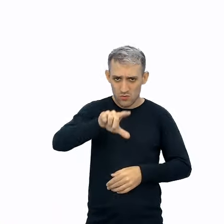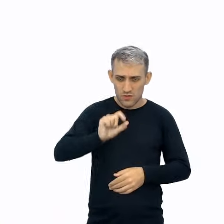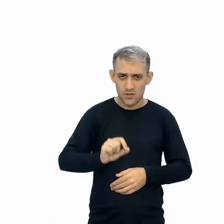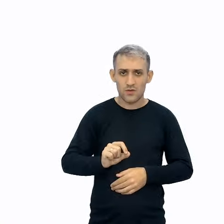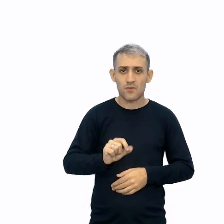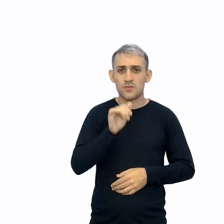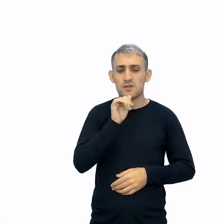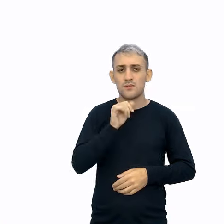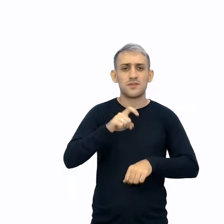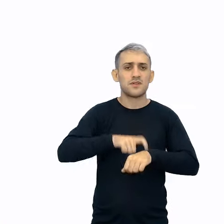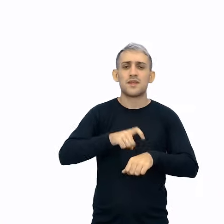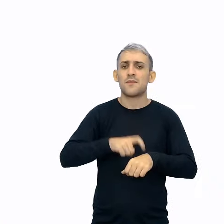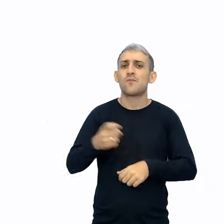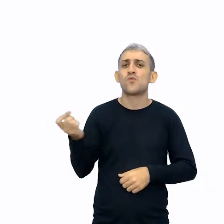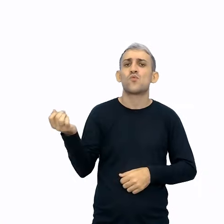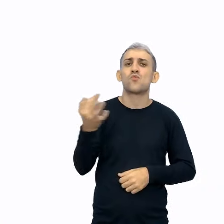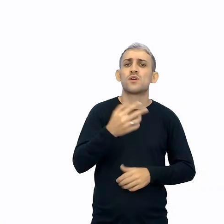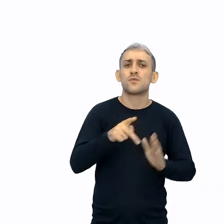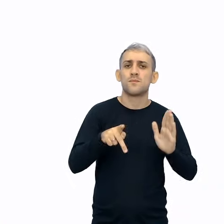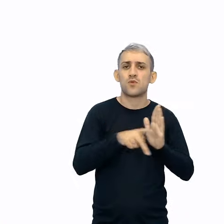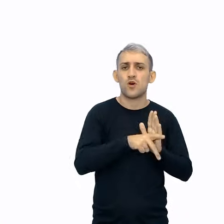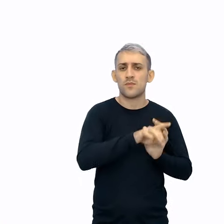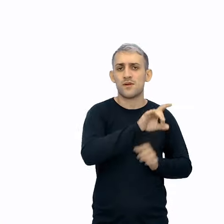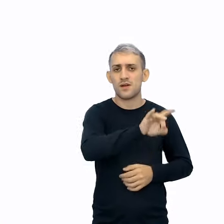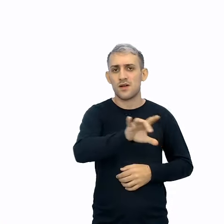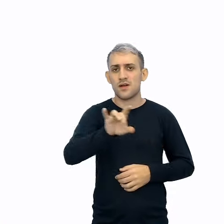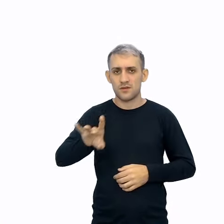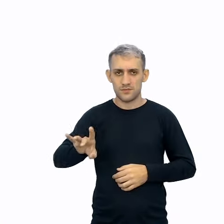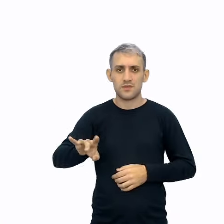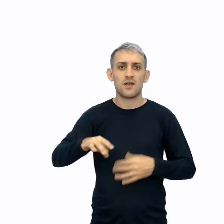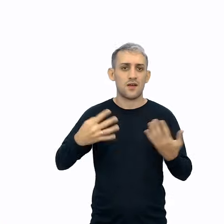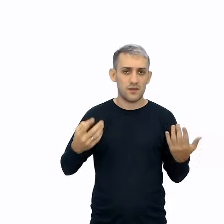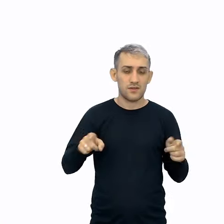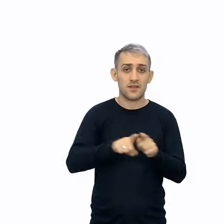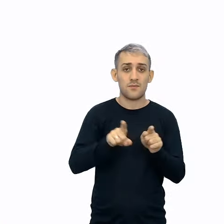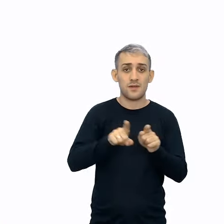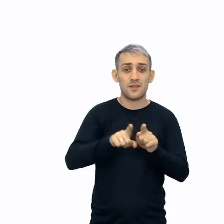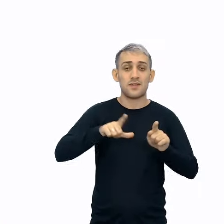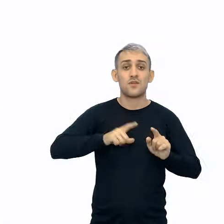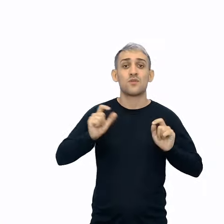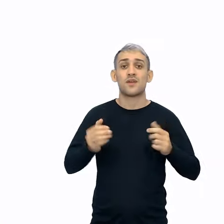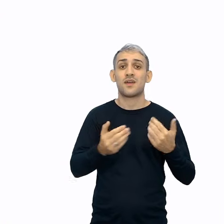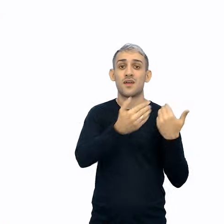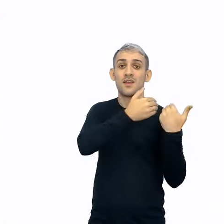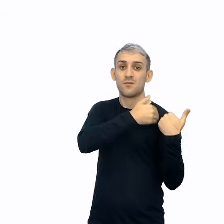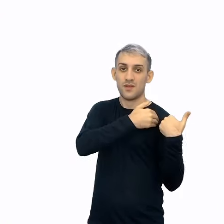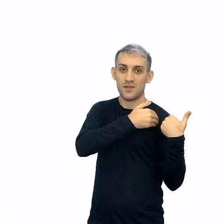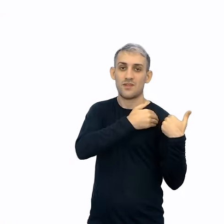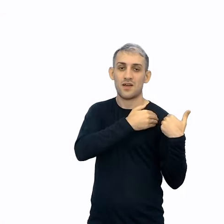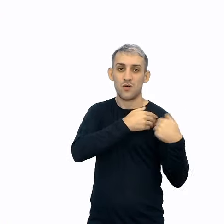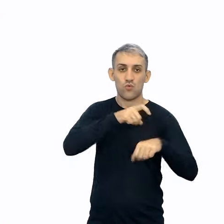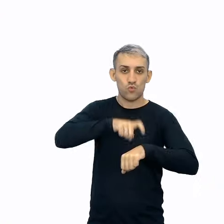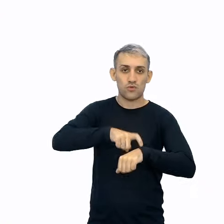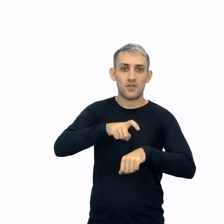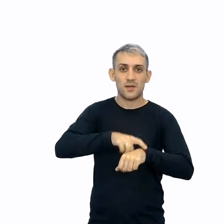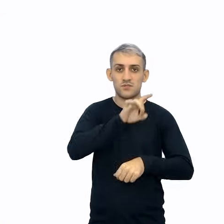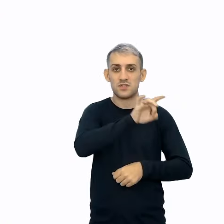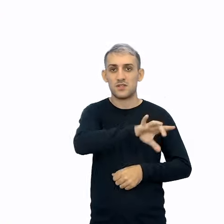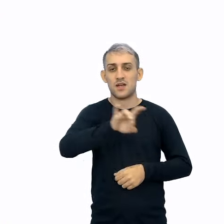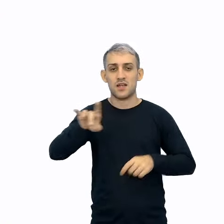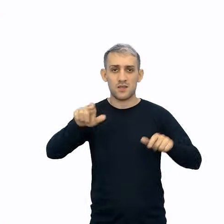cada um terá de tempo de fala, aí sim vem aquela questão de respeitando-se o turno de fala do outro,